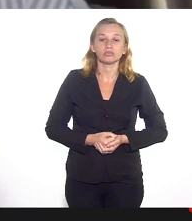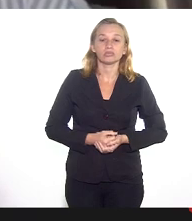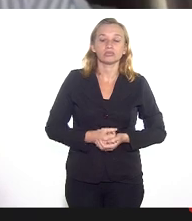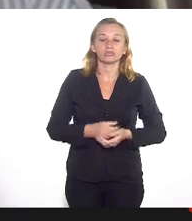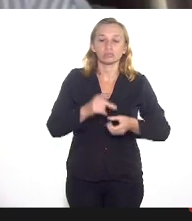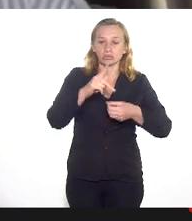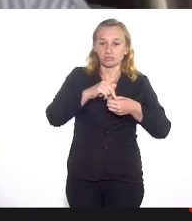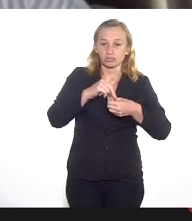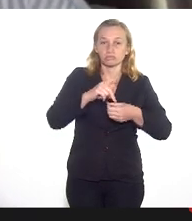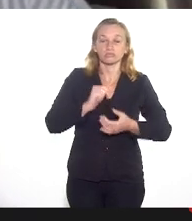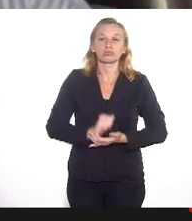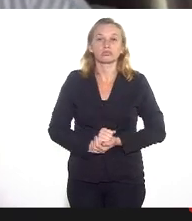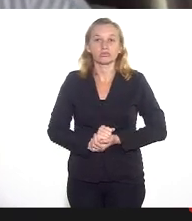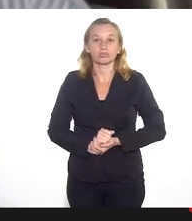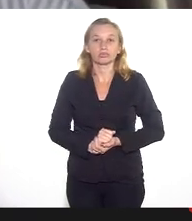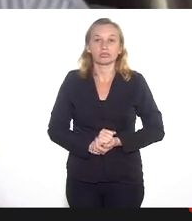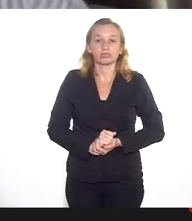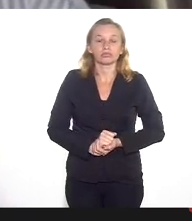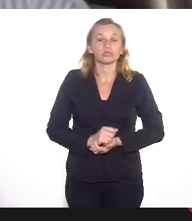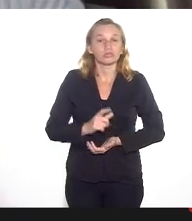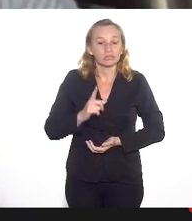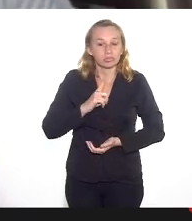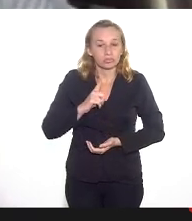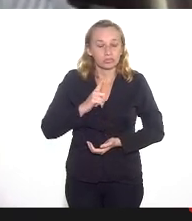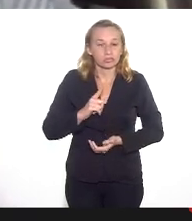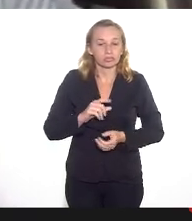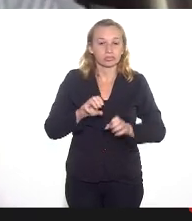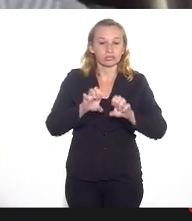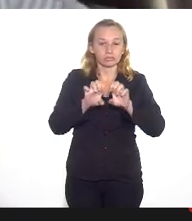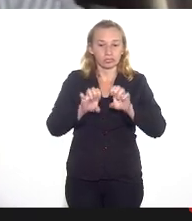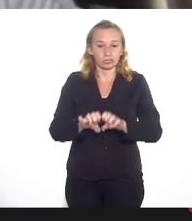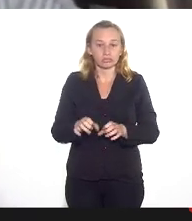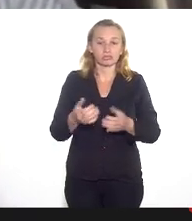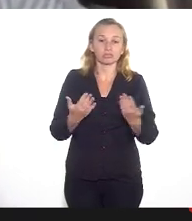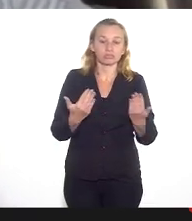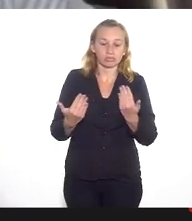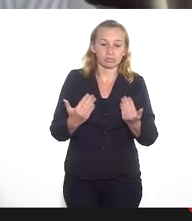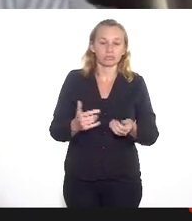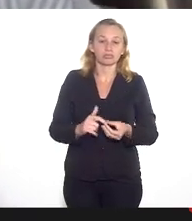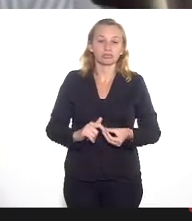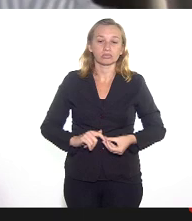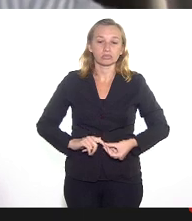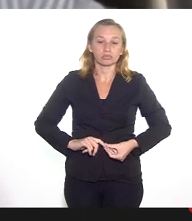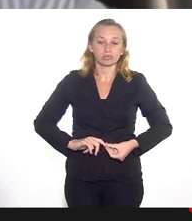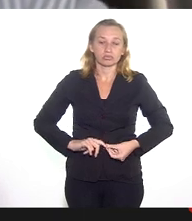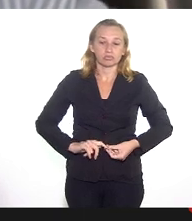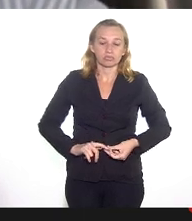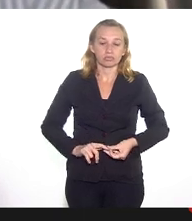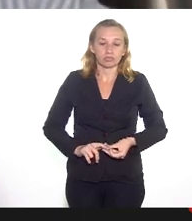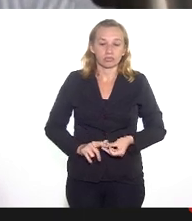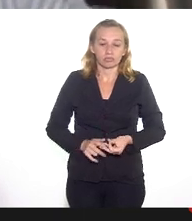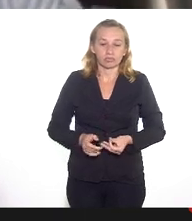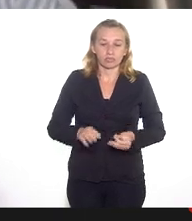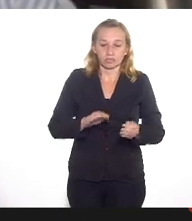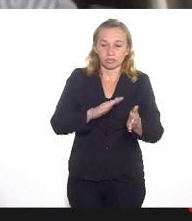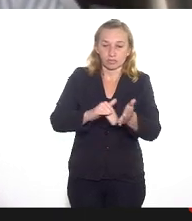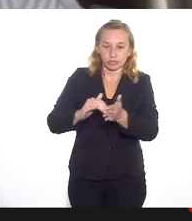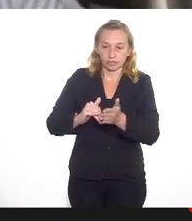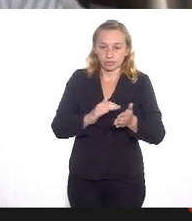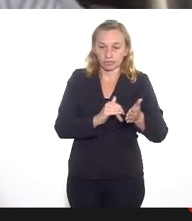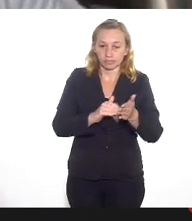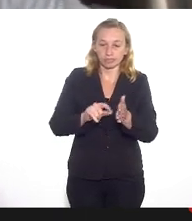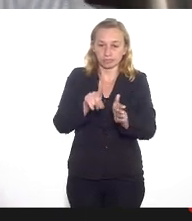operadora, e se existe uma escrituração paralela relacionada a somente os gastos que vão